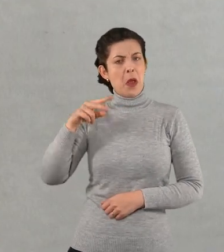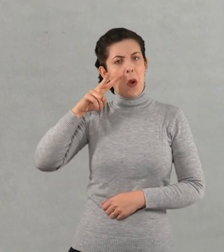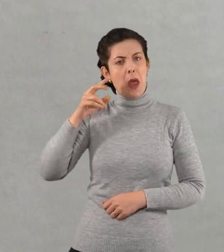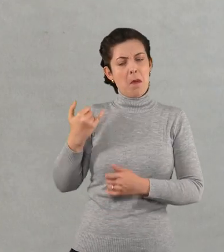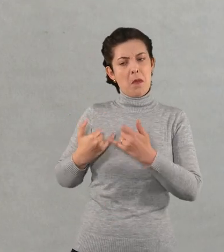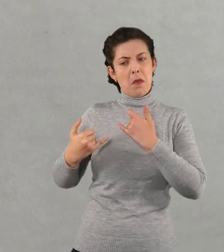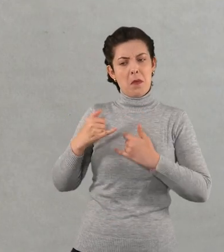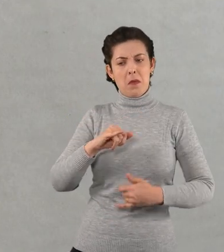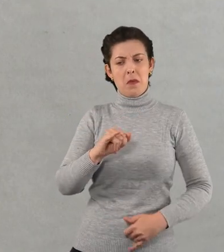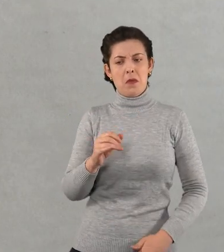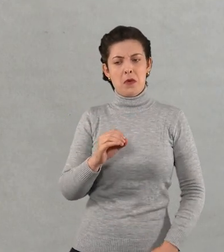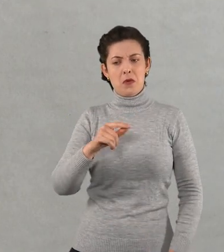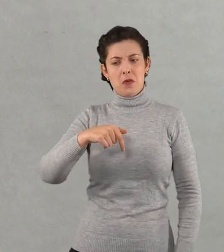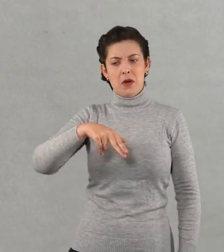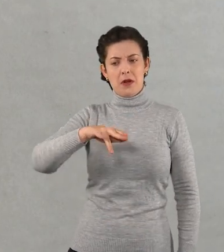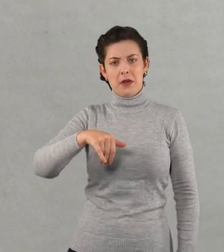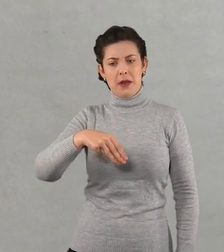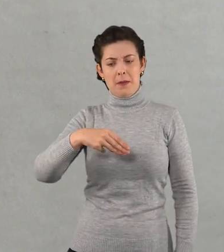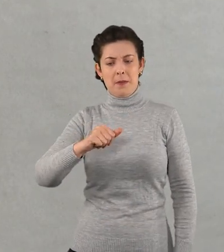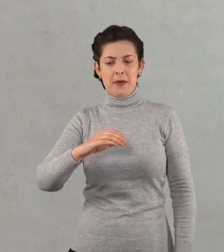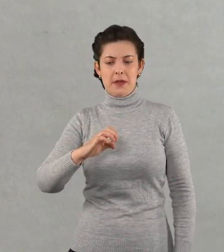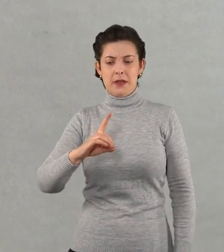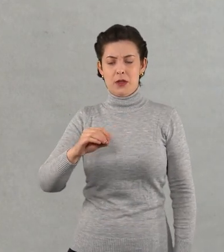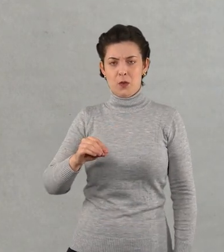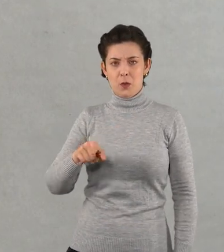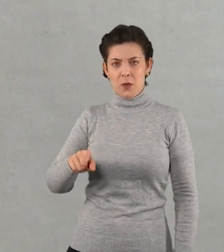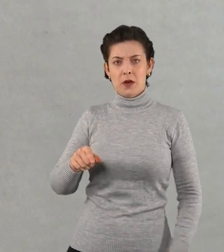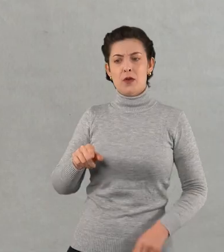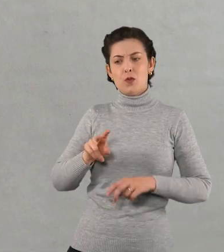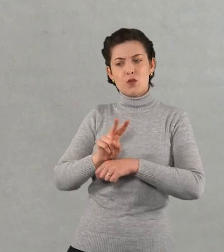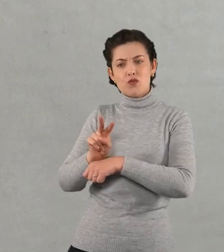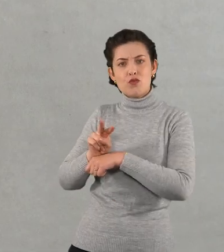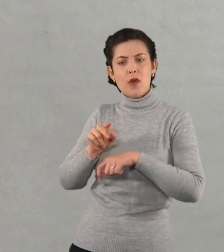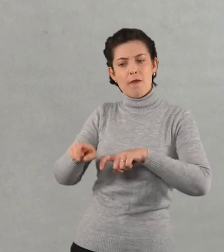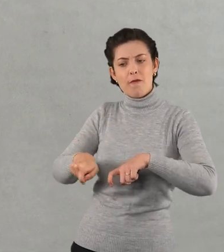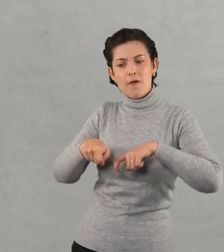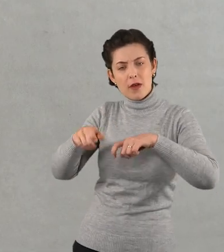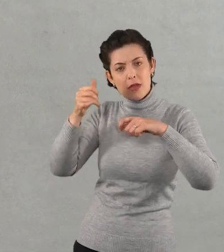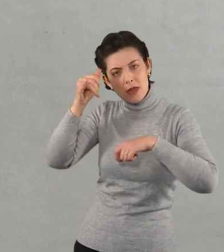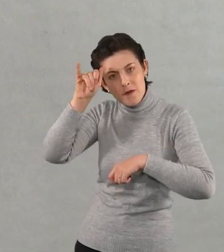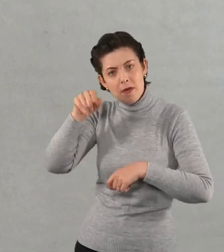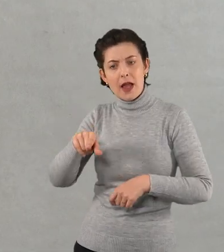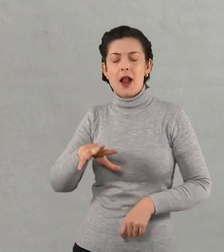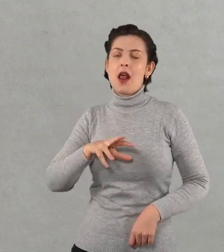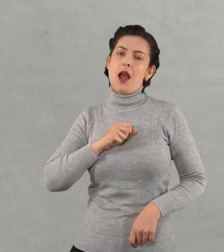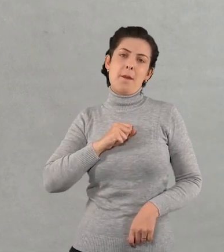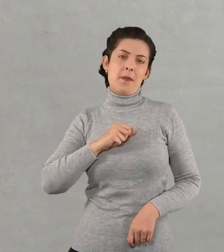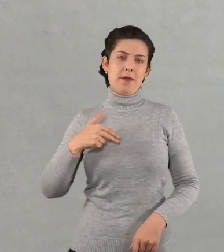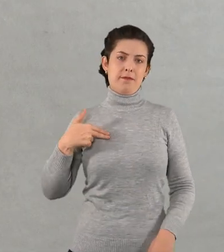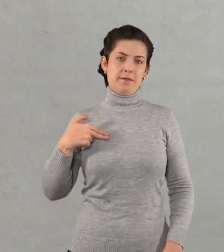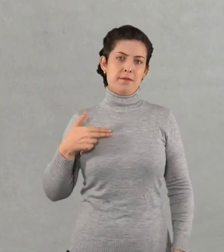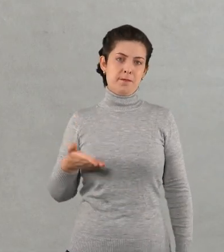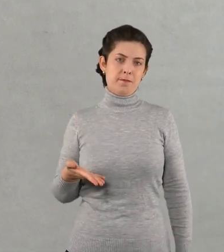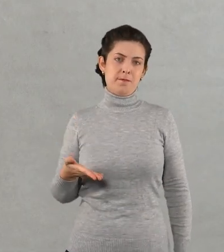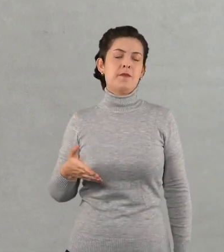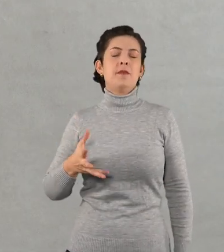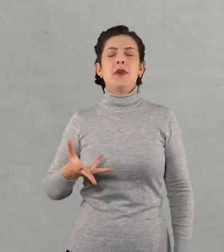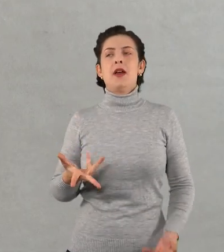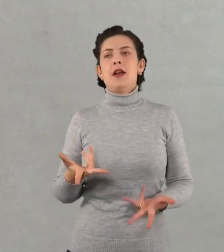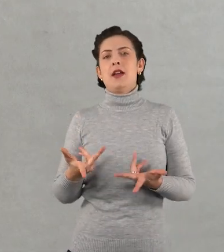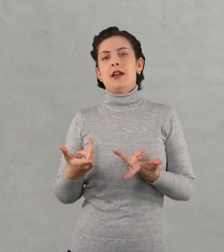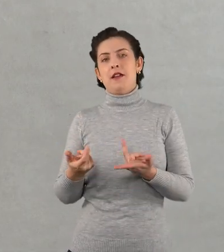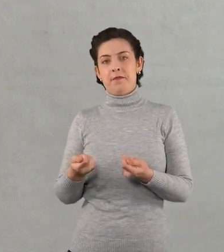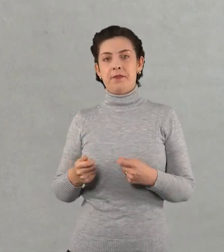na época, mas pelo que eu me lembro que o seu Joaquim Macedo falava, ele cuidava das fazendas, tudo. Joaquim Macedo amava